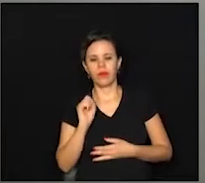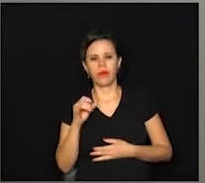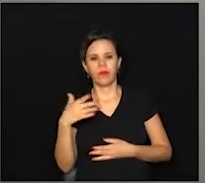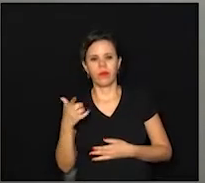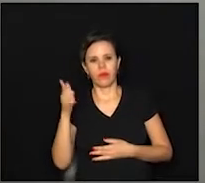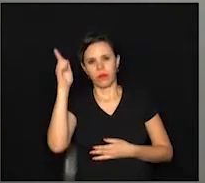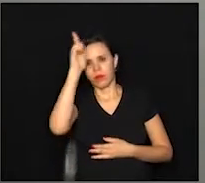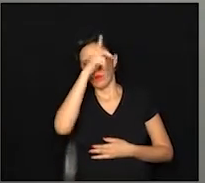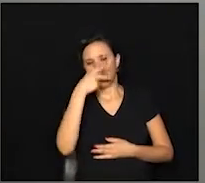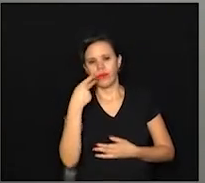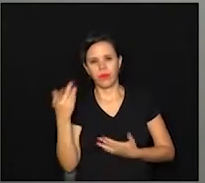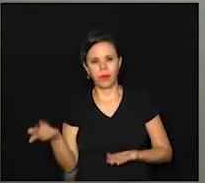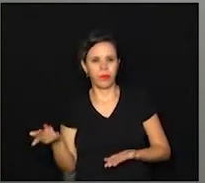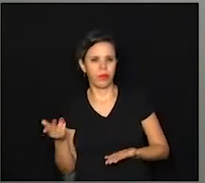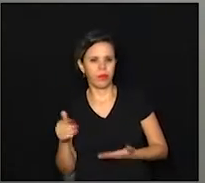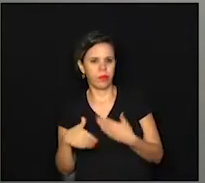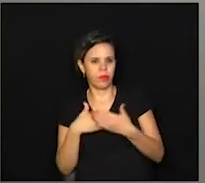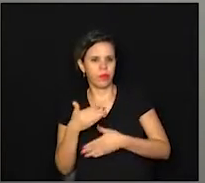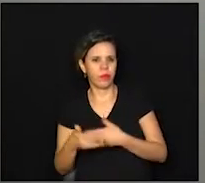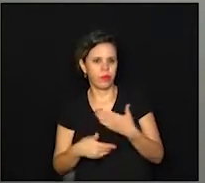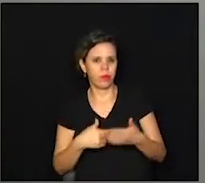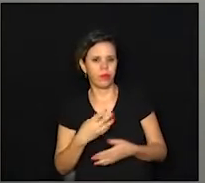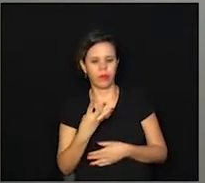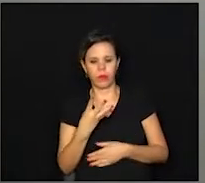Gustavo menciona, né, desse processo a partir de